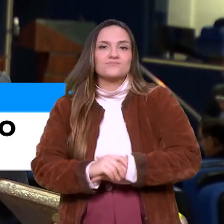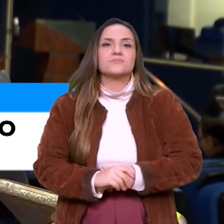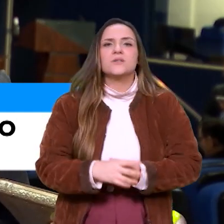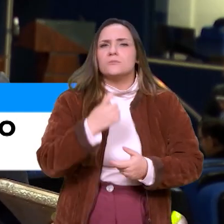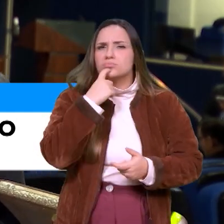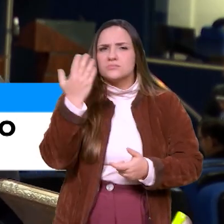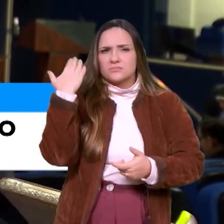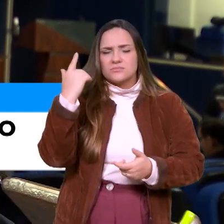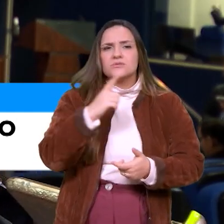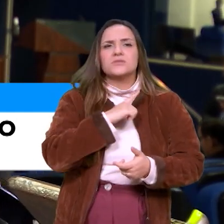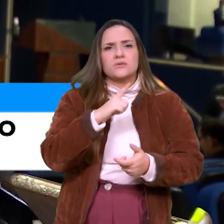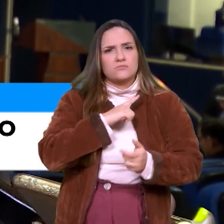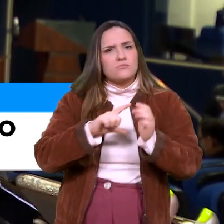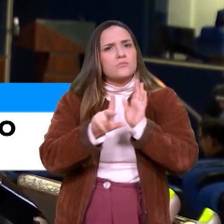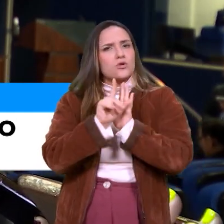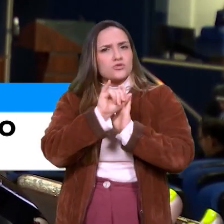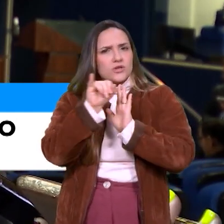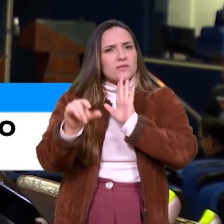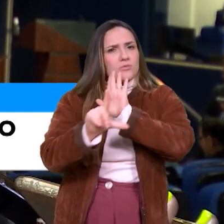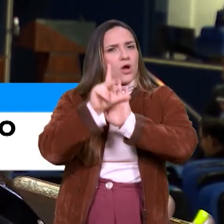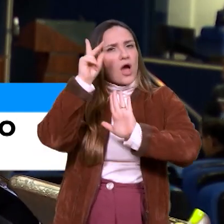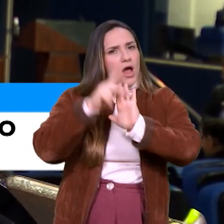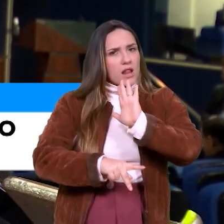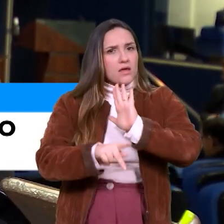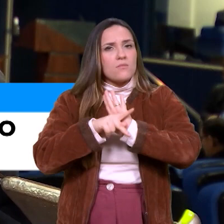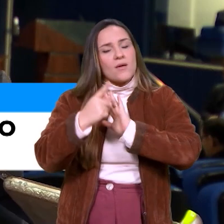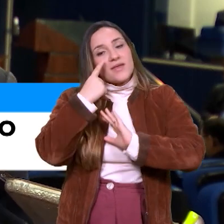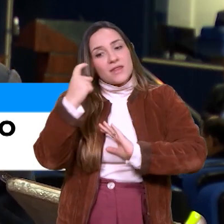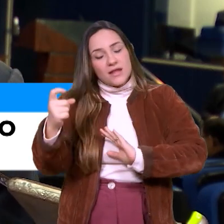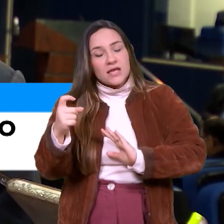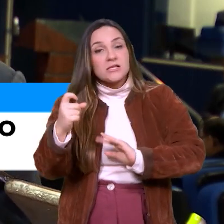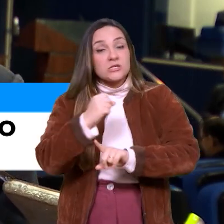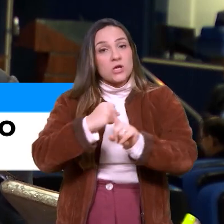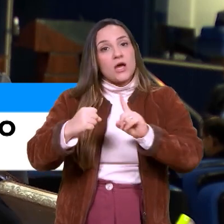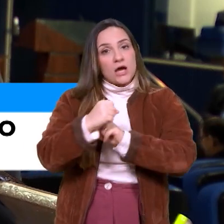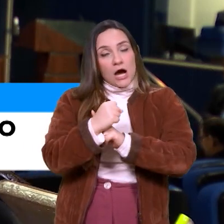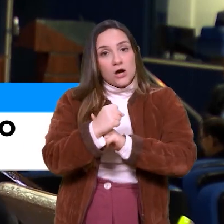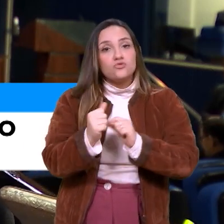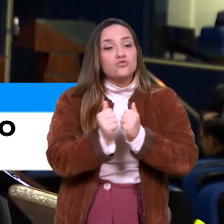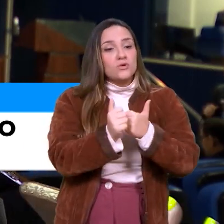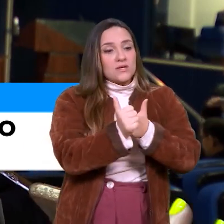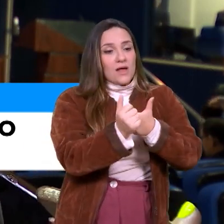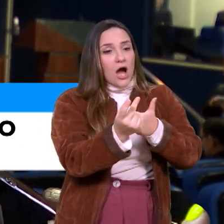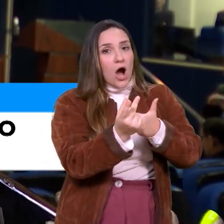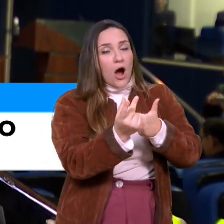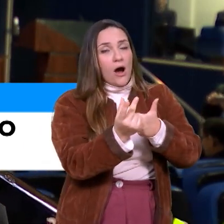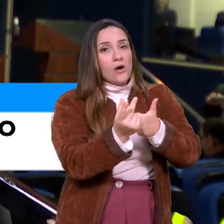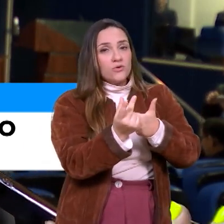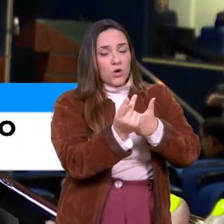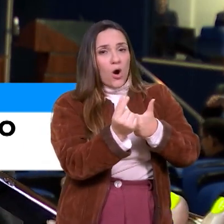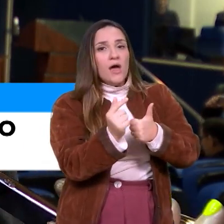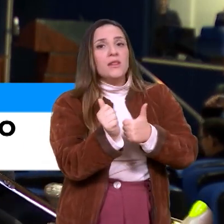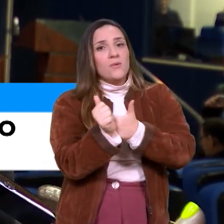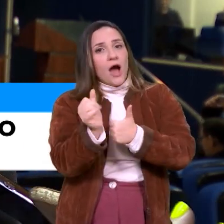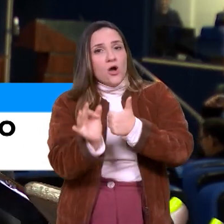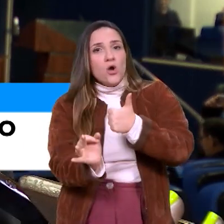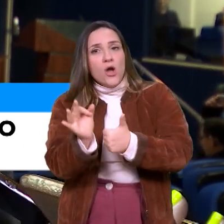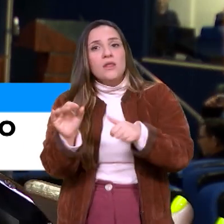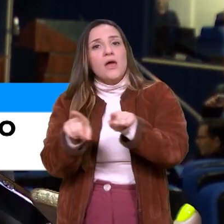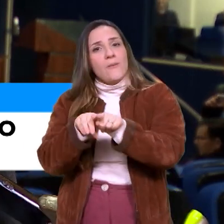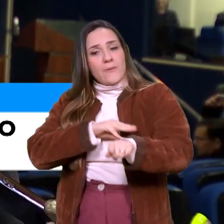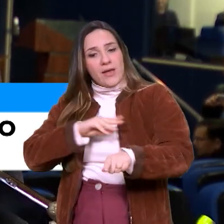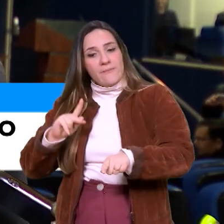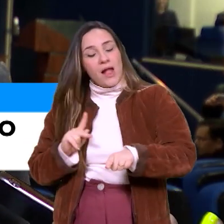uma boa relação também de projetos voltados aos interesses da sociedade, com o Tribunal de Justiça, com o Ministério Público,